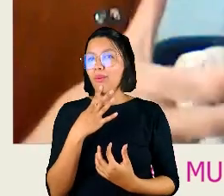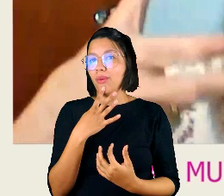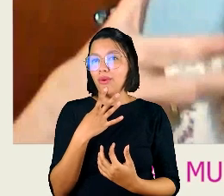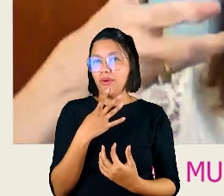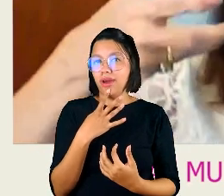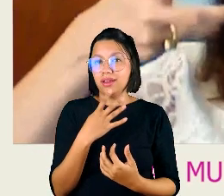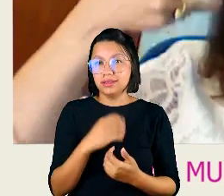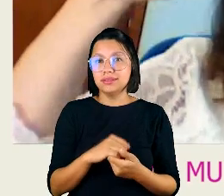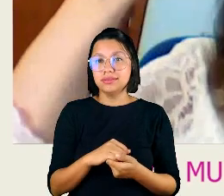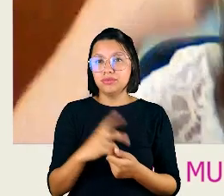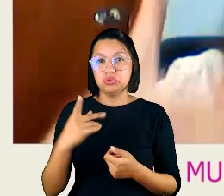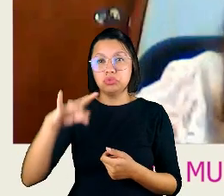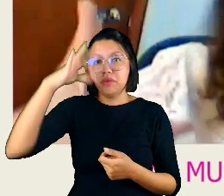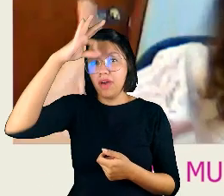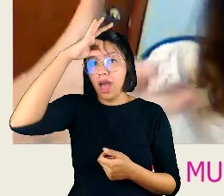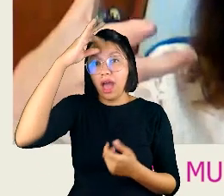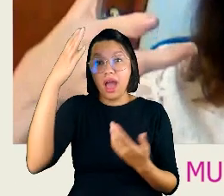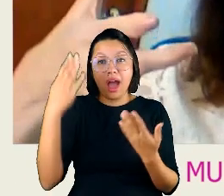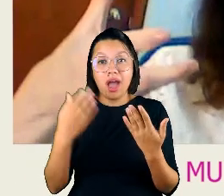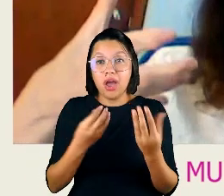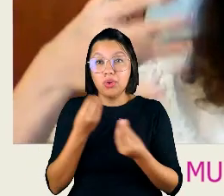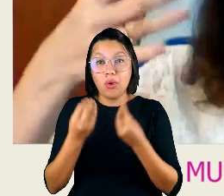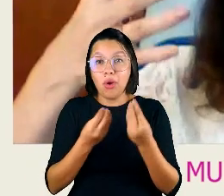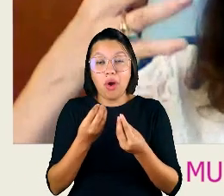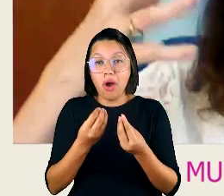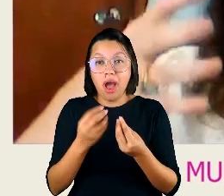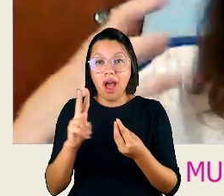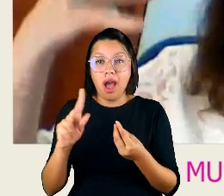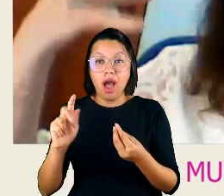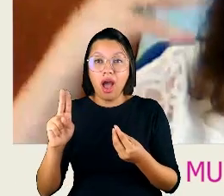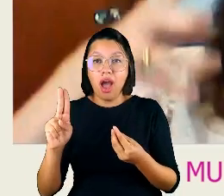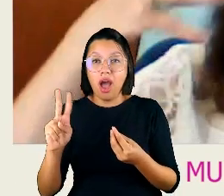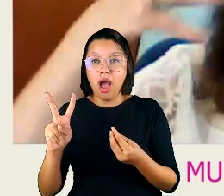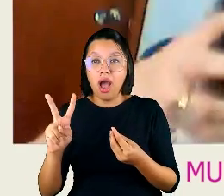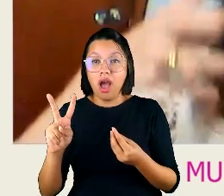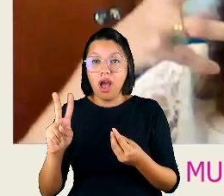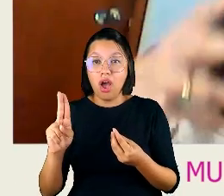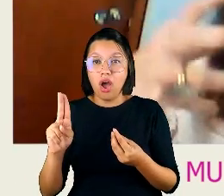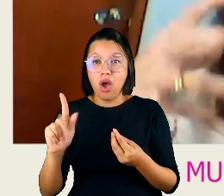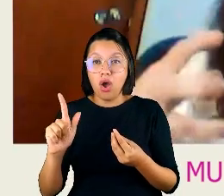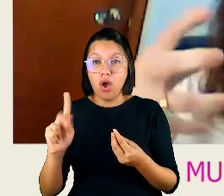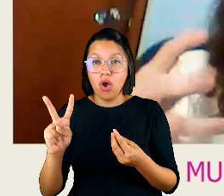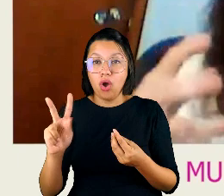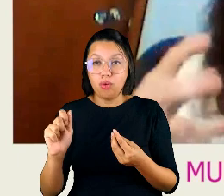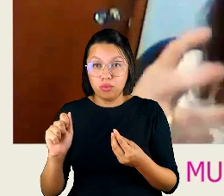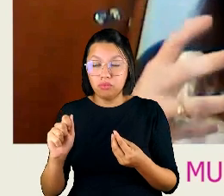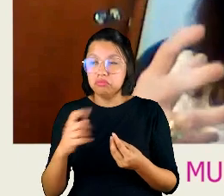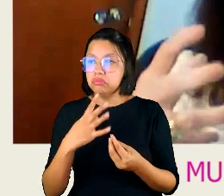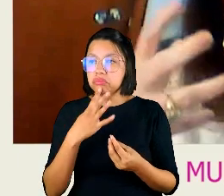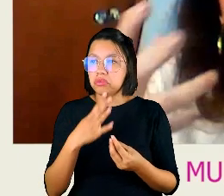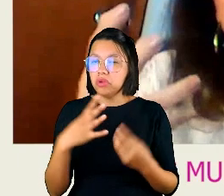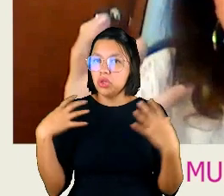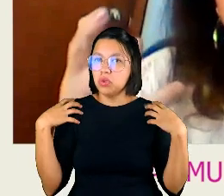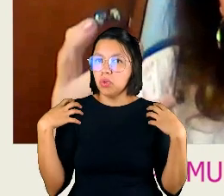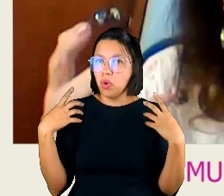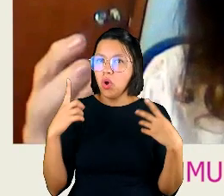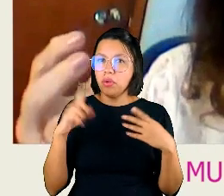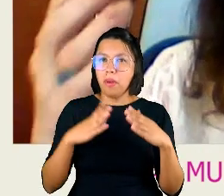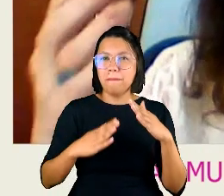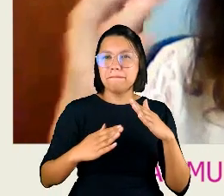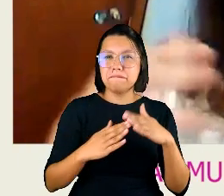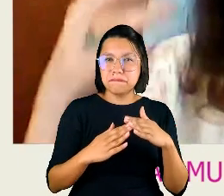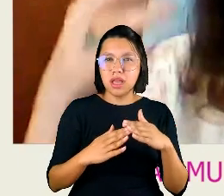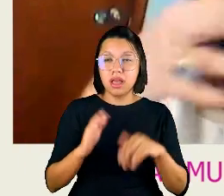não conhecem sua vulva, não conhecem o seu corpo, elas estão restritas mais a esse